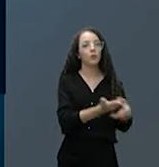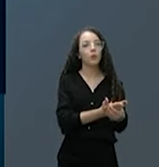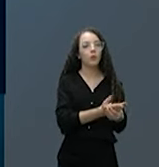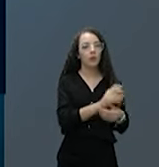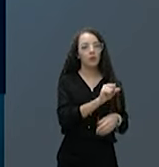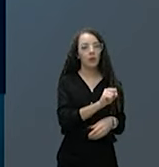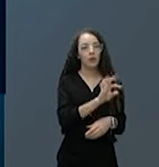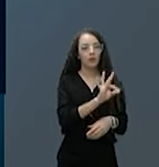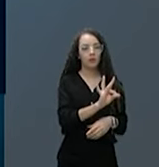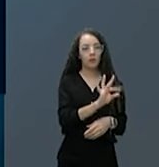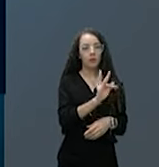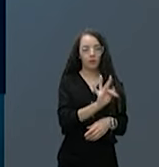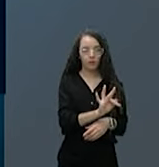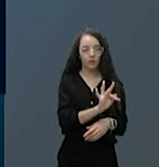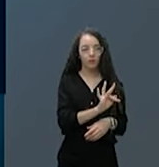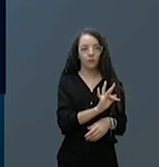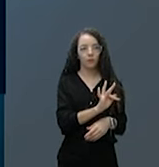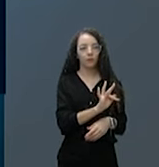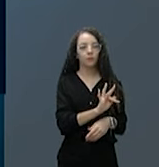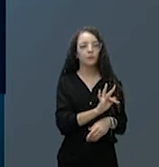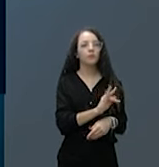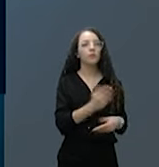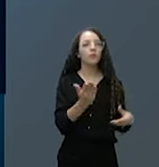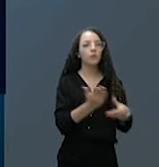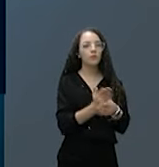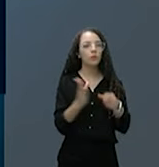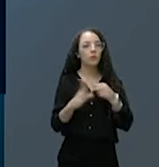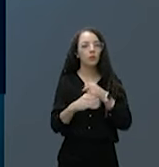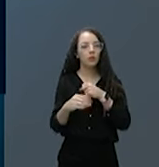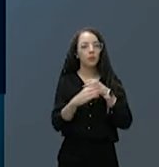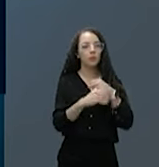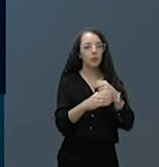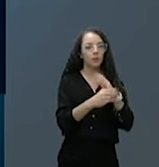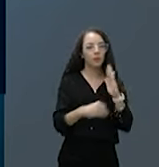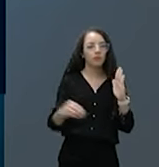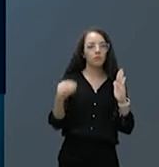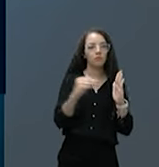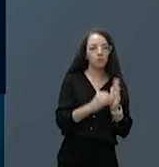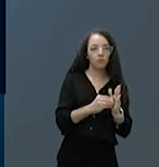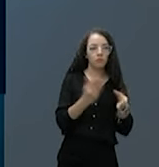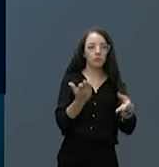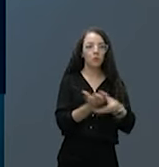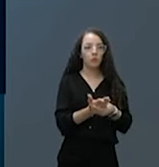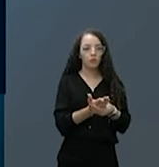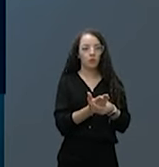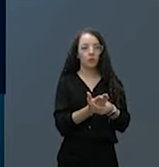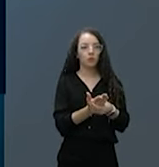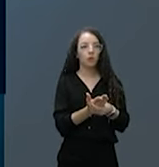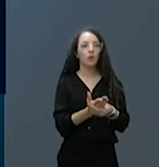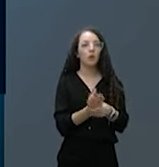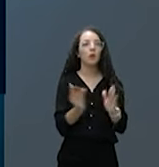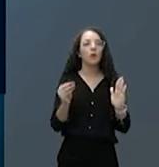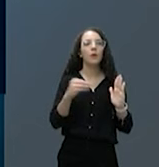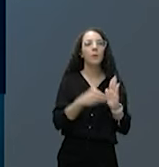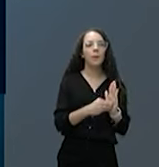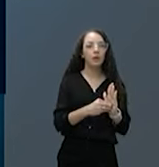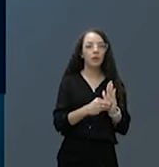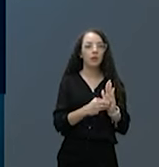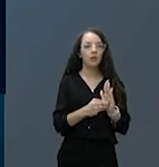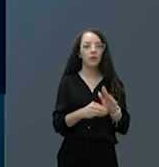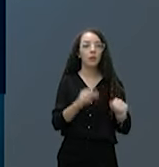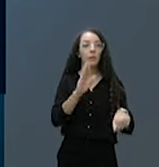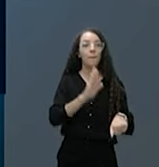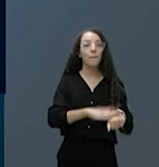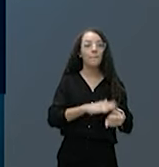relativamente a ementas, e que a ideia é que a ementa tenha, no mais tardar,